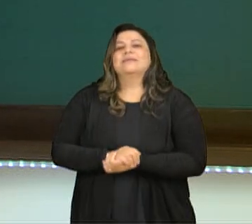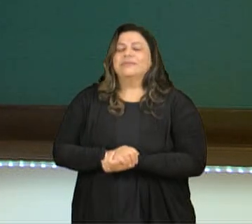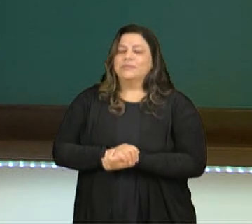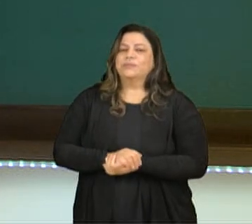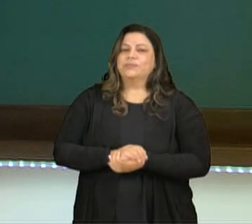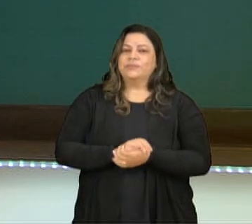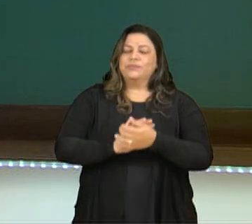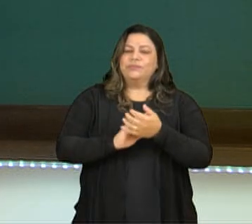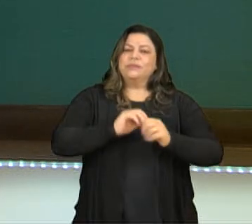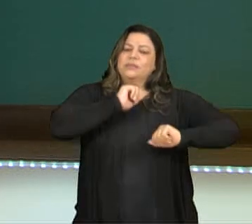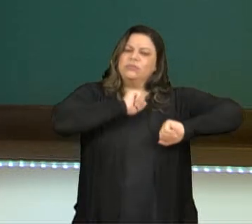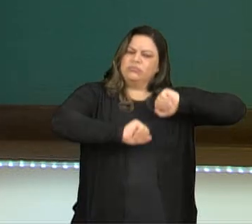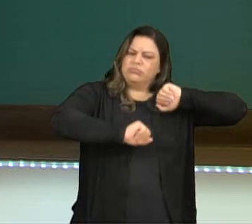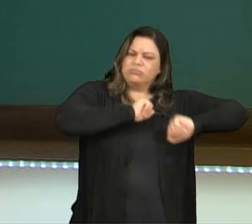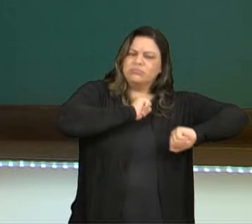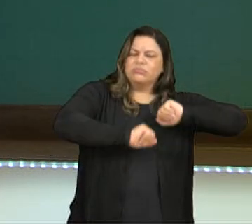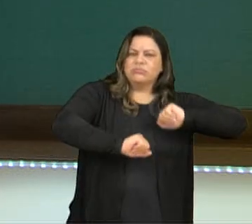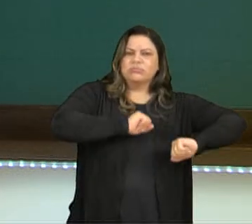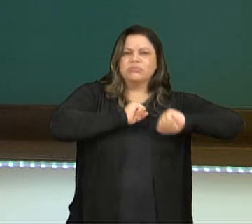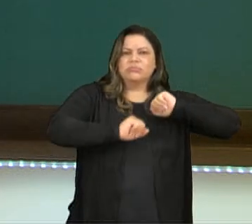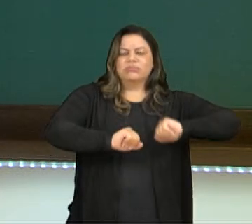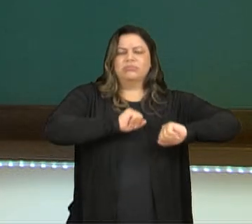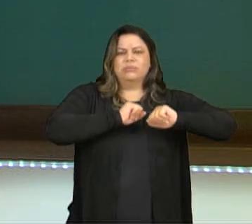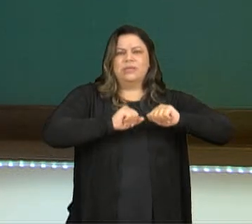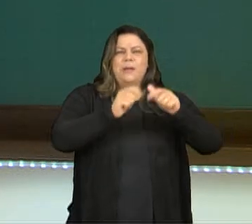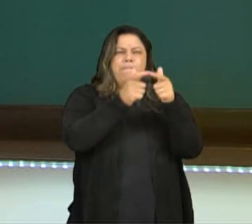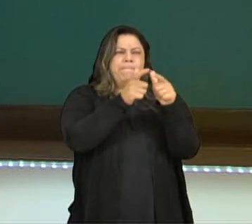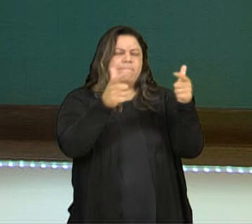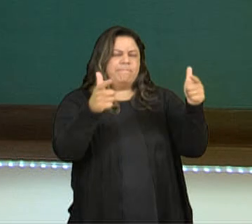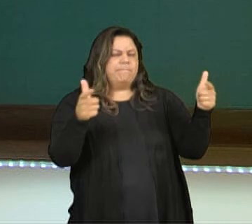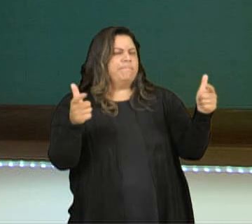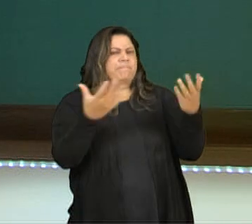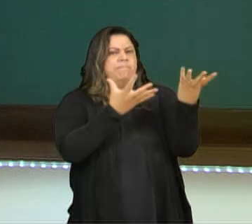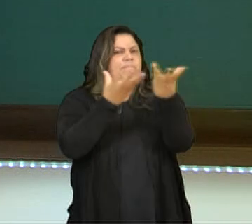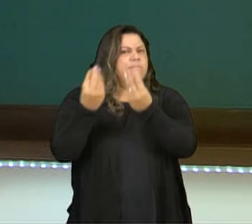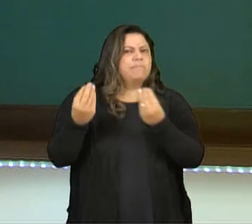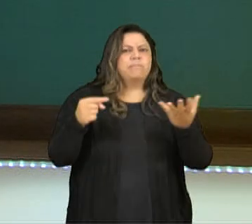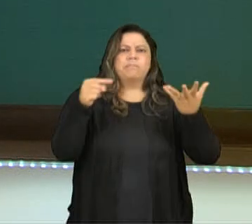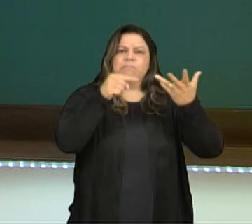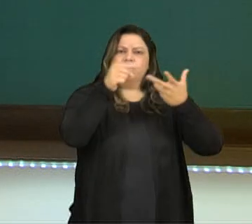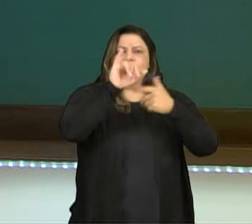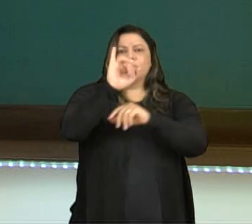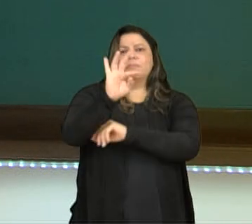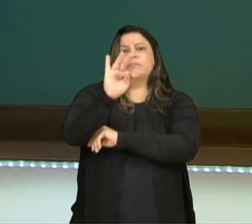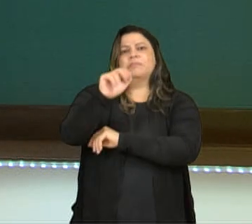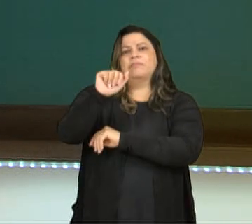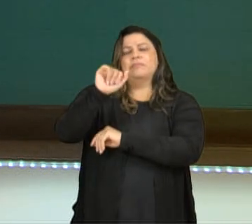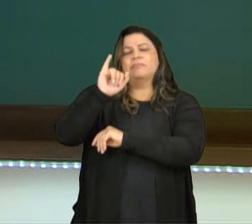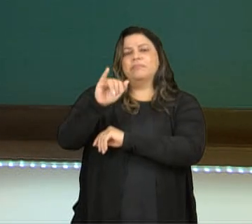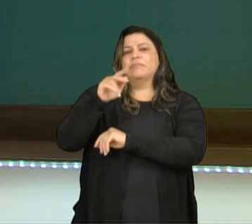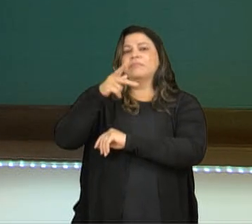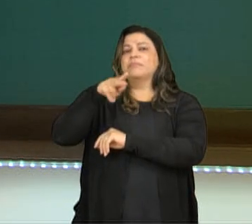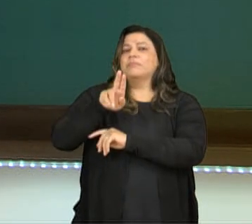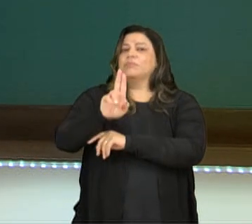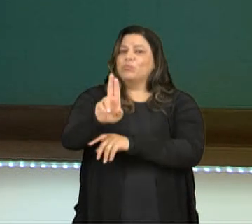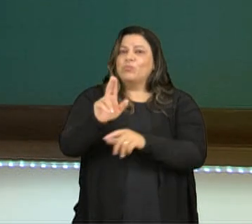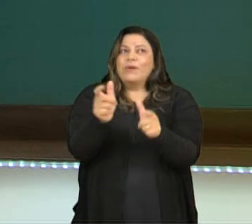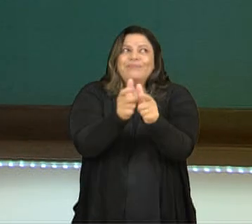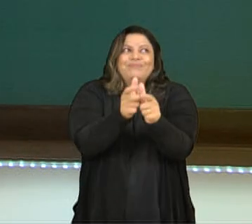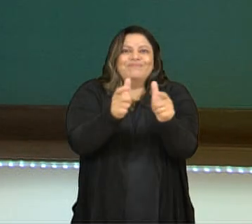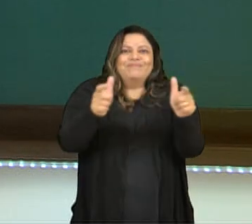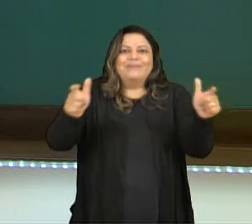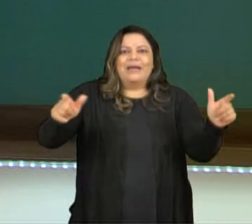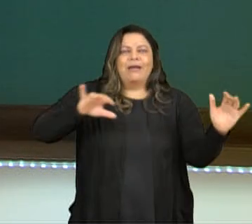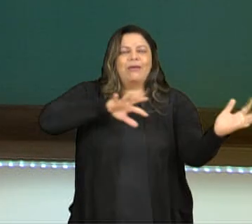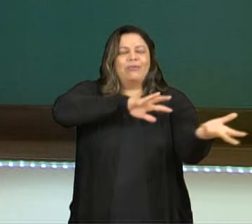usinas hidrelétricas no Brasil são em grande quantidade. Nós temos, por exemplo, a Itaipu, que está entre as maiores do mundo, é a que mais